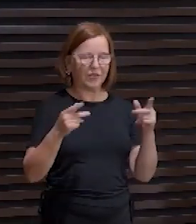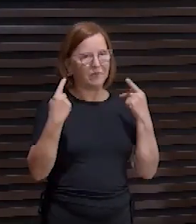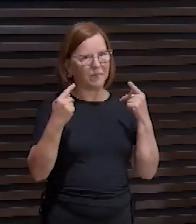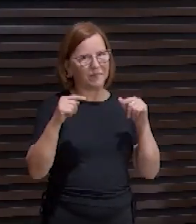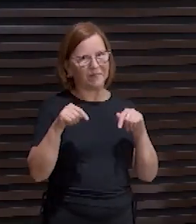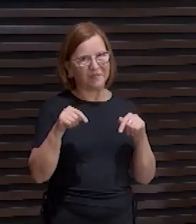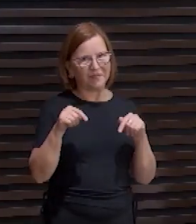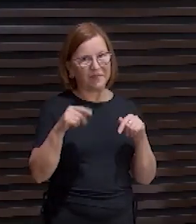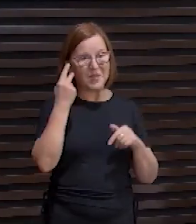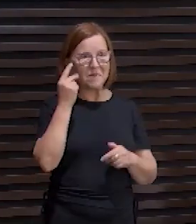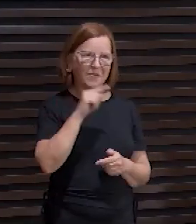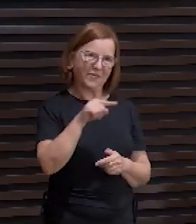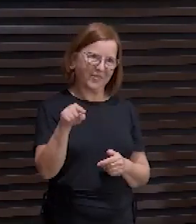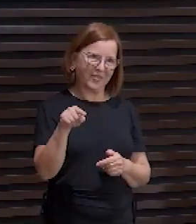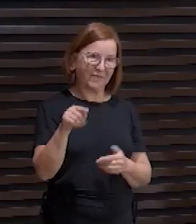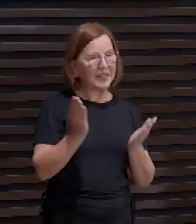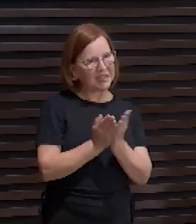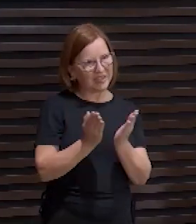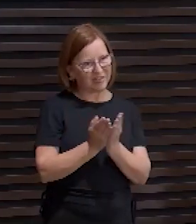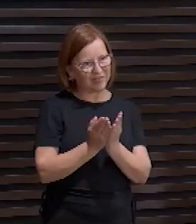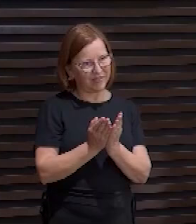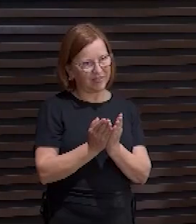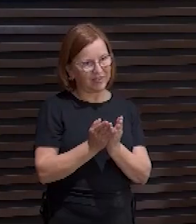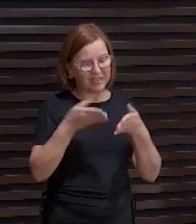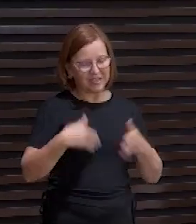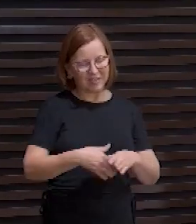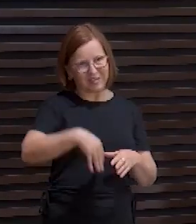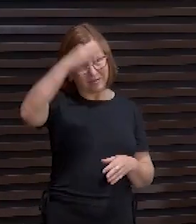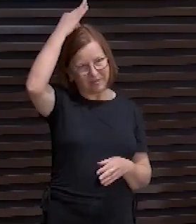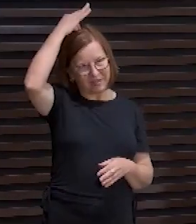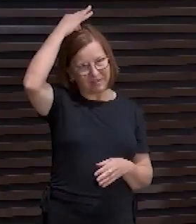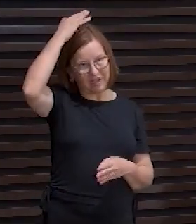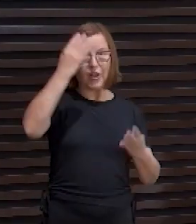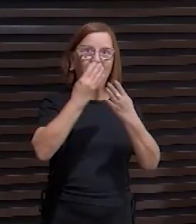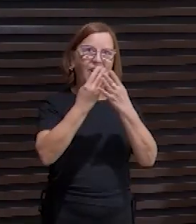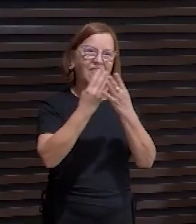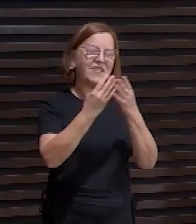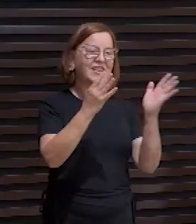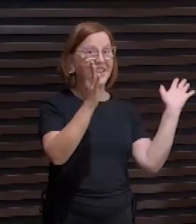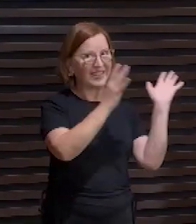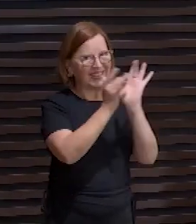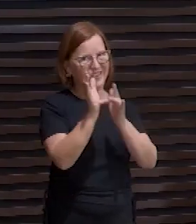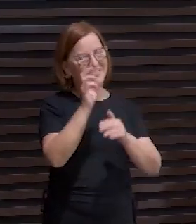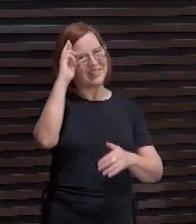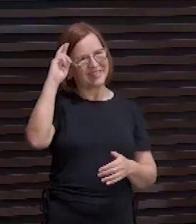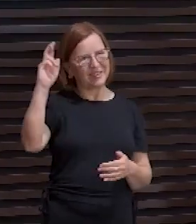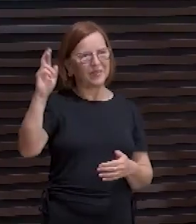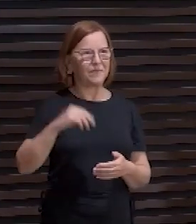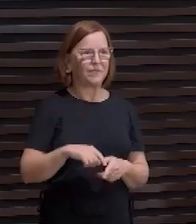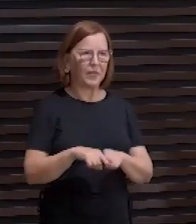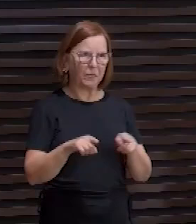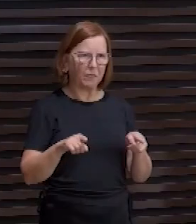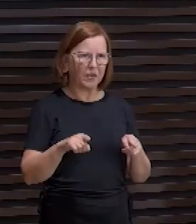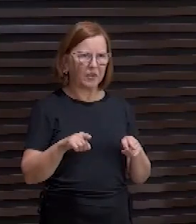aqui é para você, crente, que nasceu de novo, que confessa que Jesus é o Senhor. Mas se